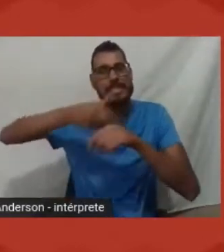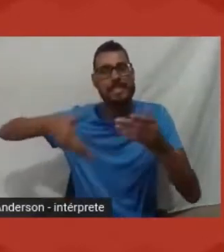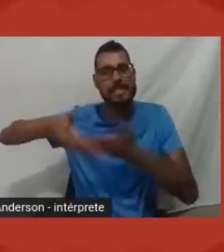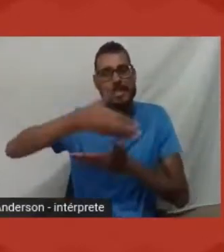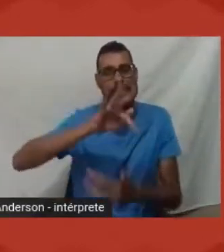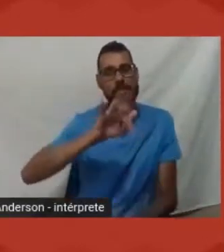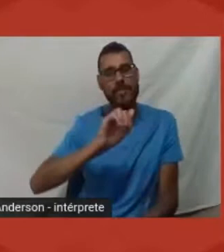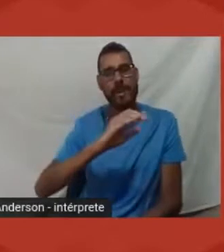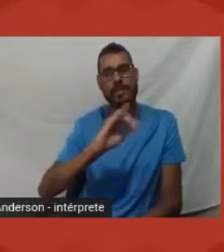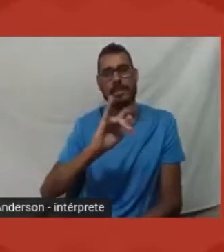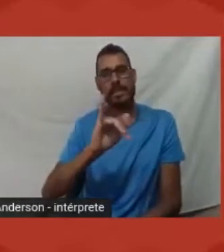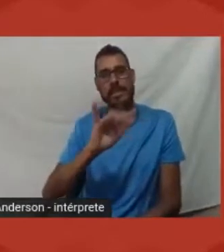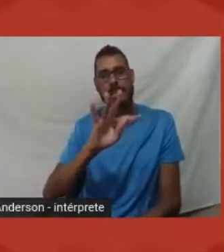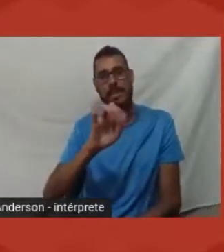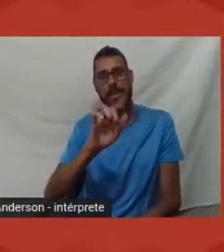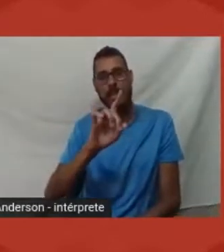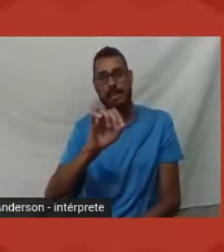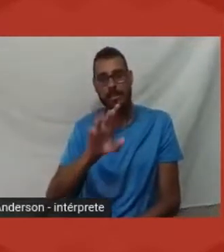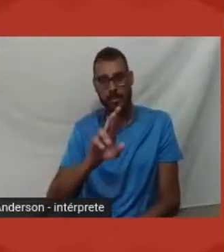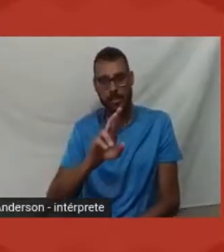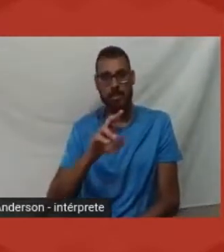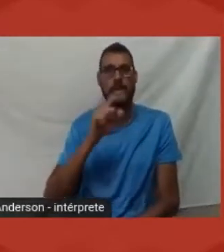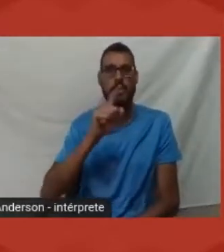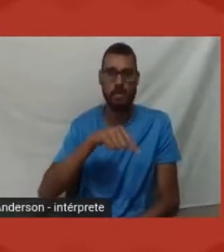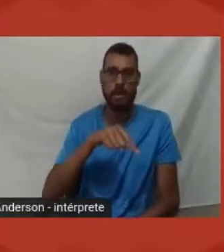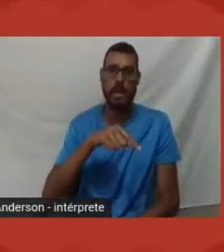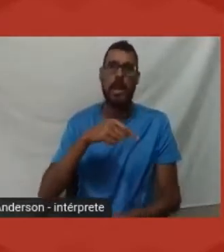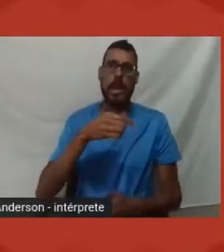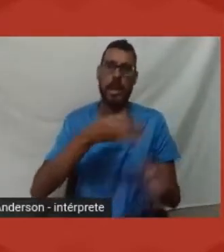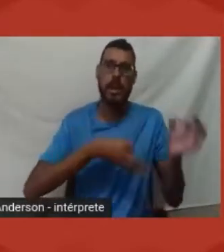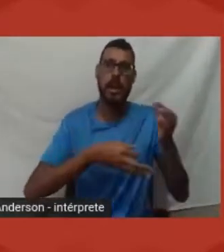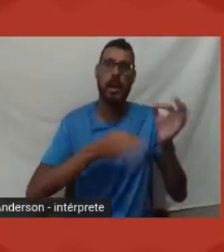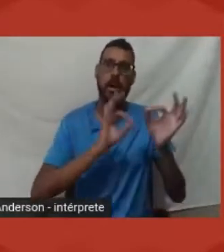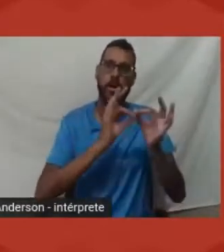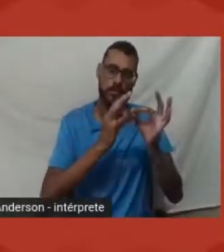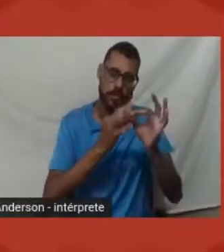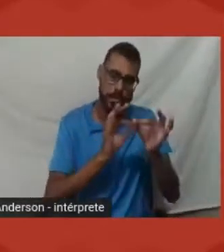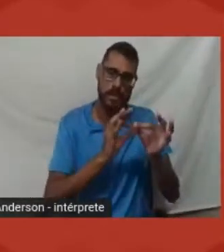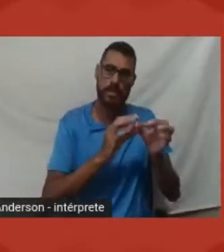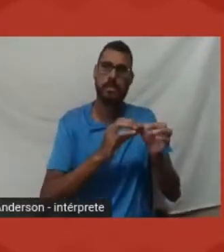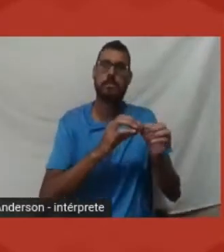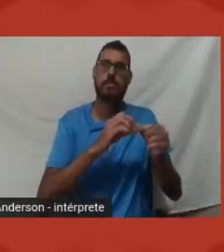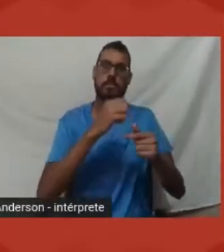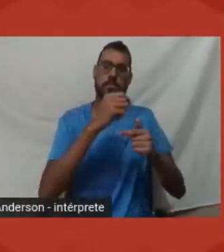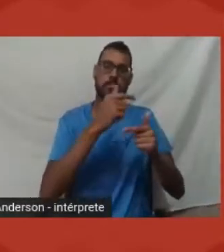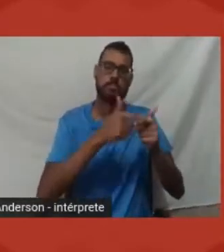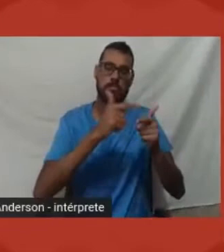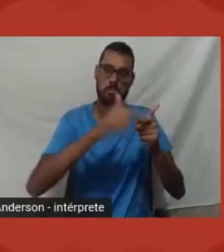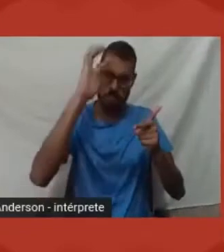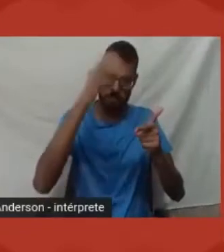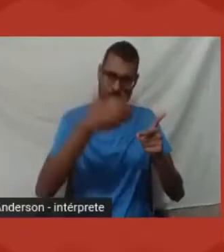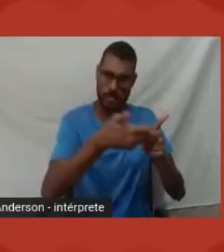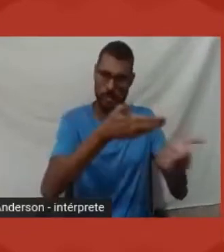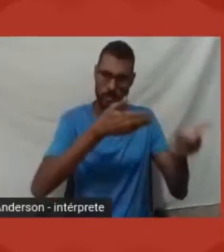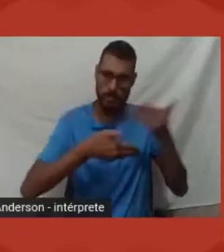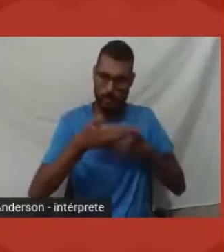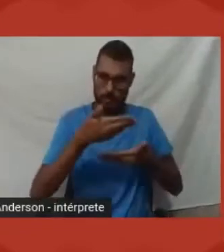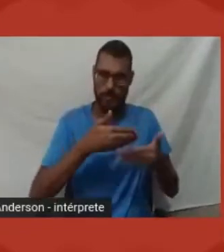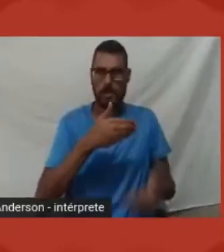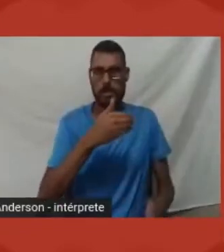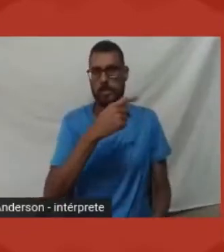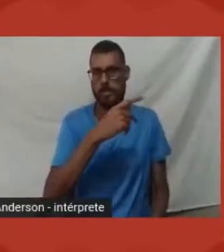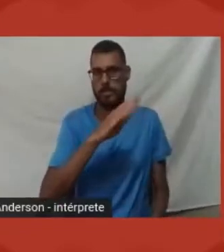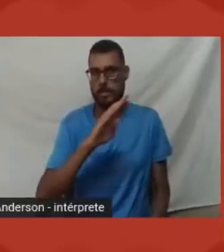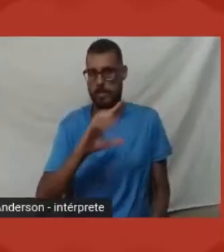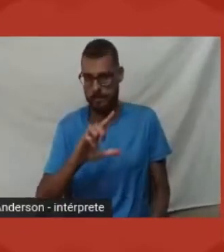PBL. Bom, nós conhecemos agora vocês, eu vou te pedir isso, tá? Vou te dar uma reforma.